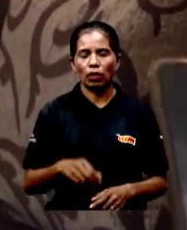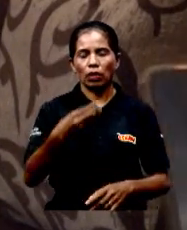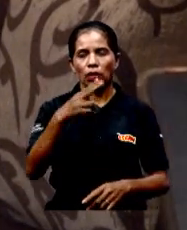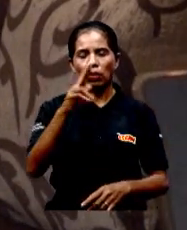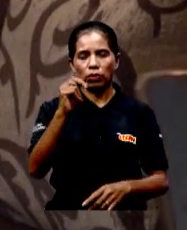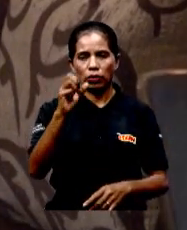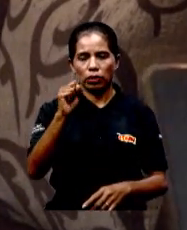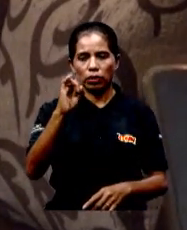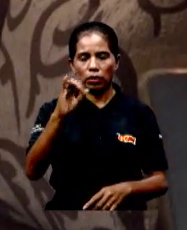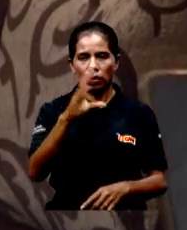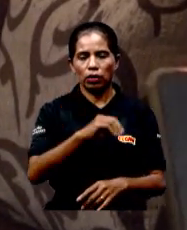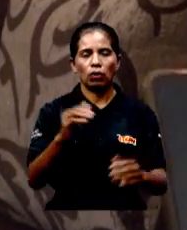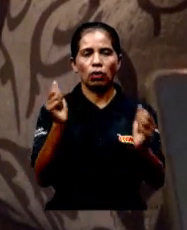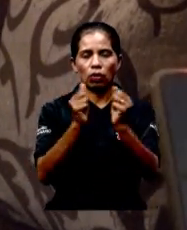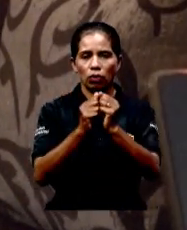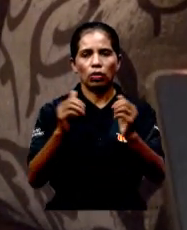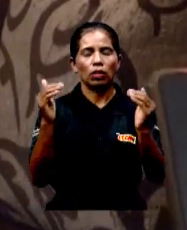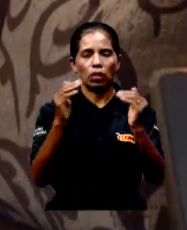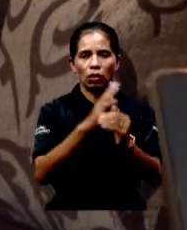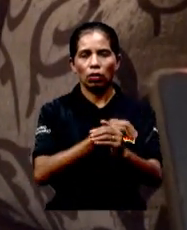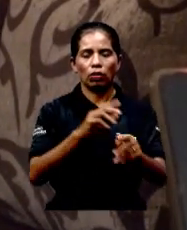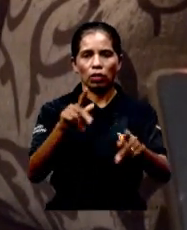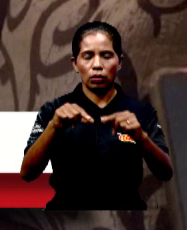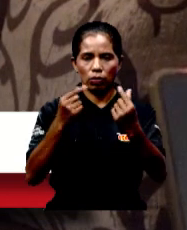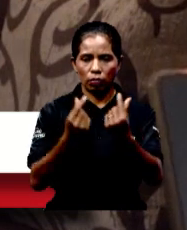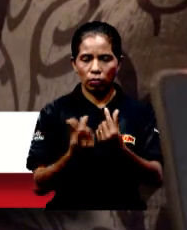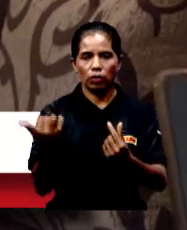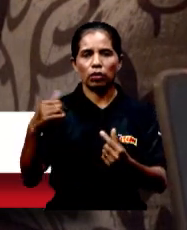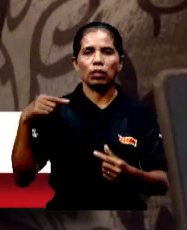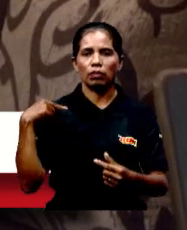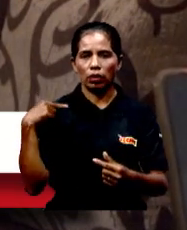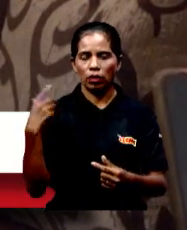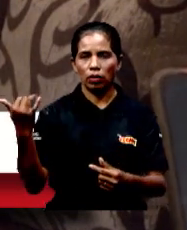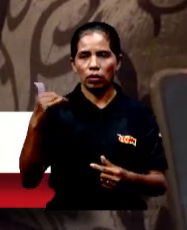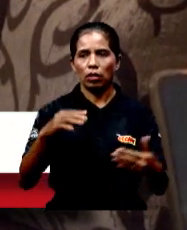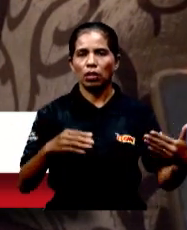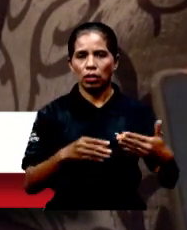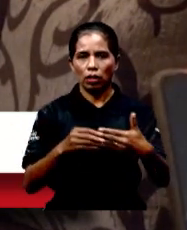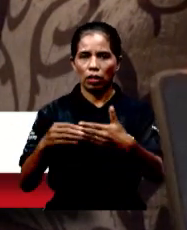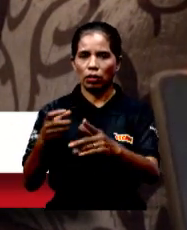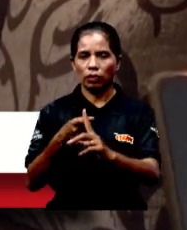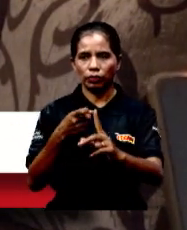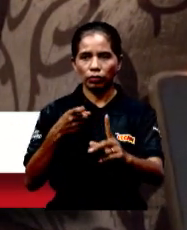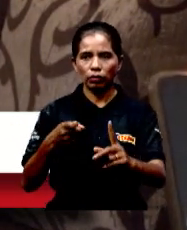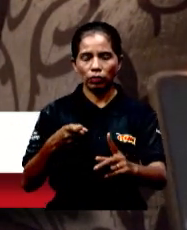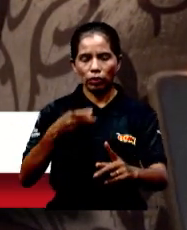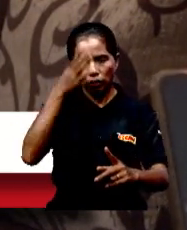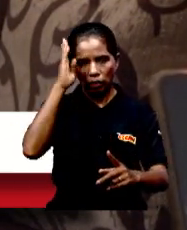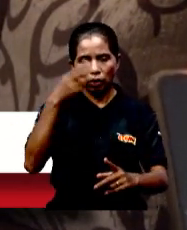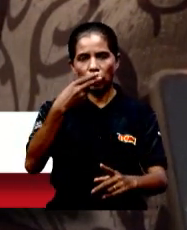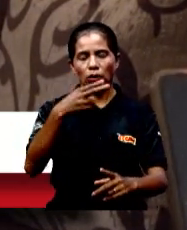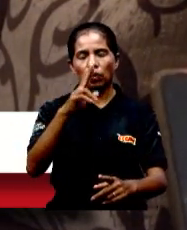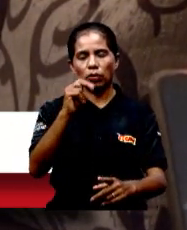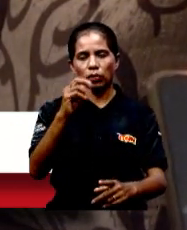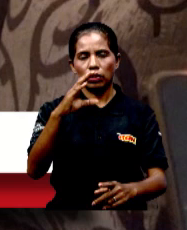onia senior sira, ne ve que ia gabinete, ne ve que lidera o si senhor Hun Sen,